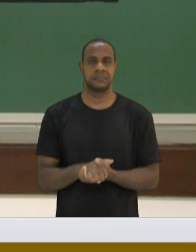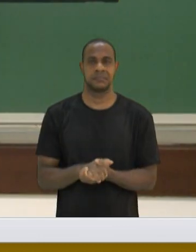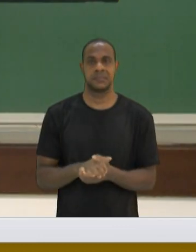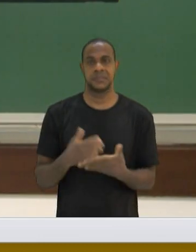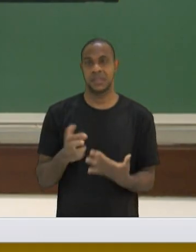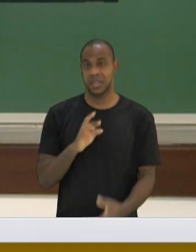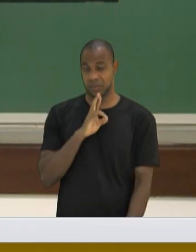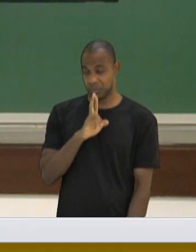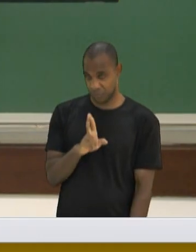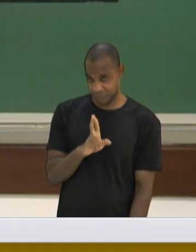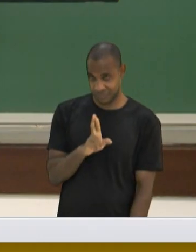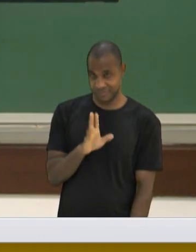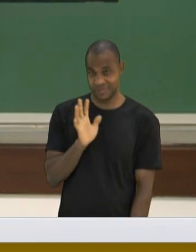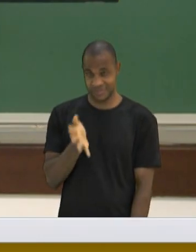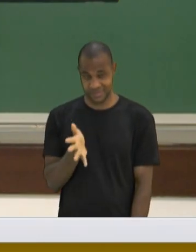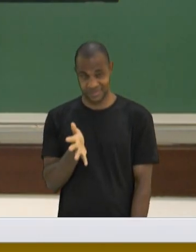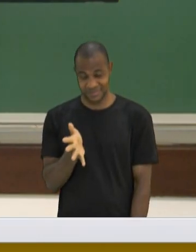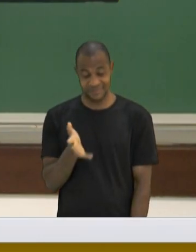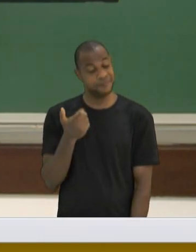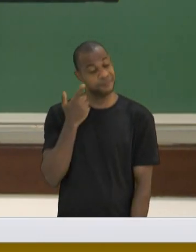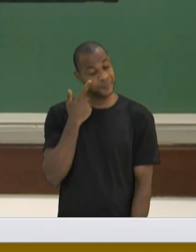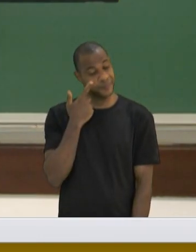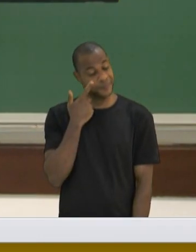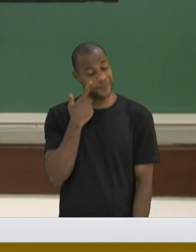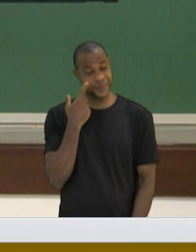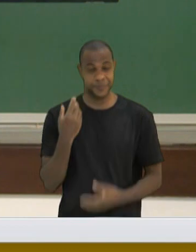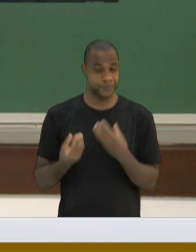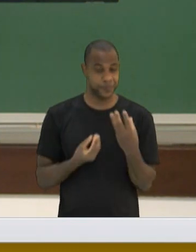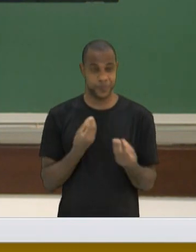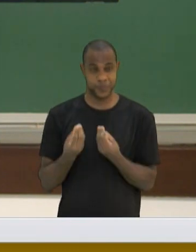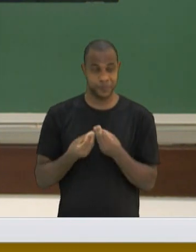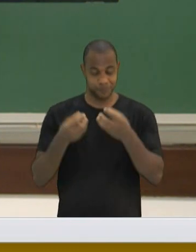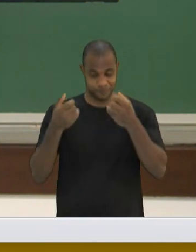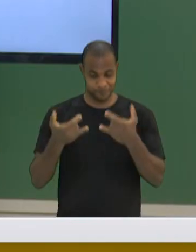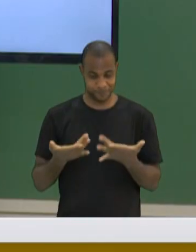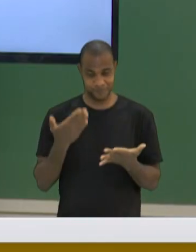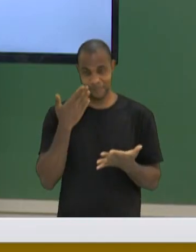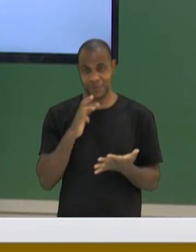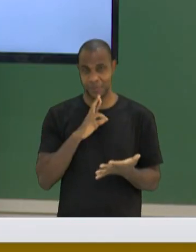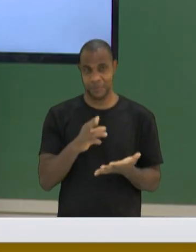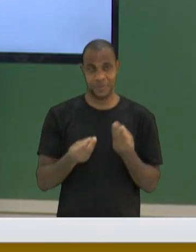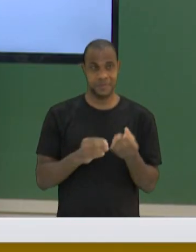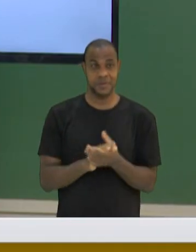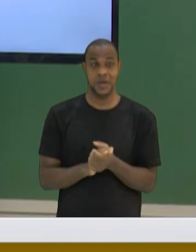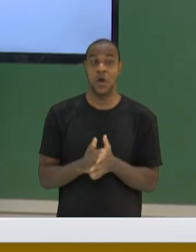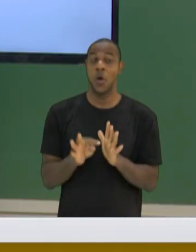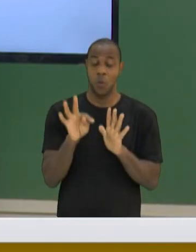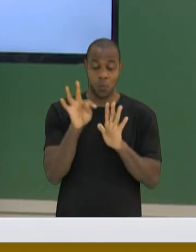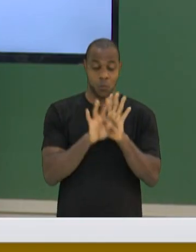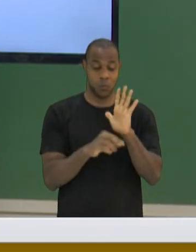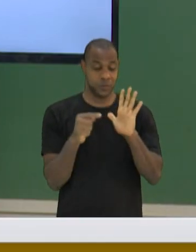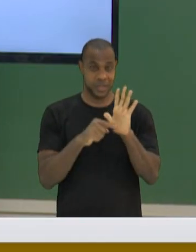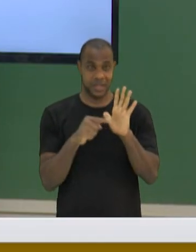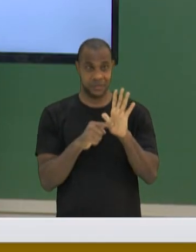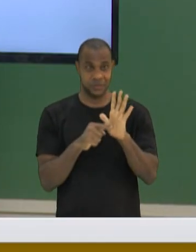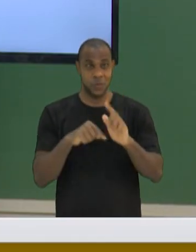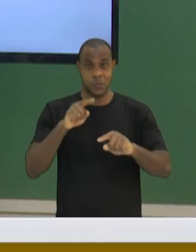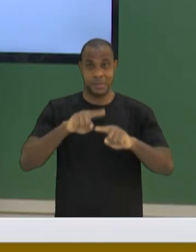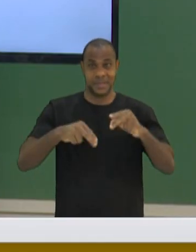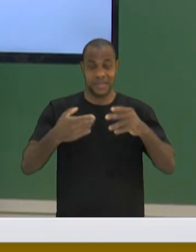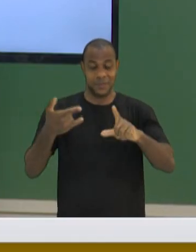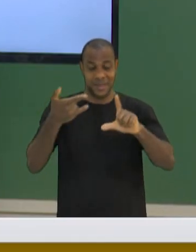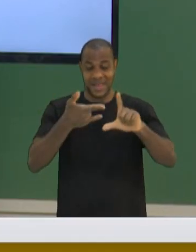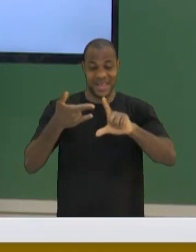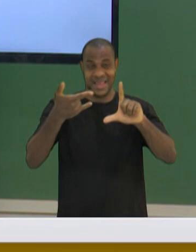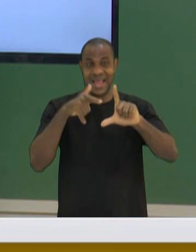é respondido vamos lá então para nossa resposta segundo o texto o recurso de